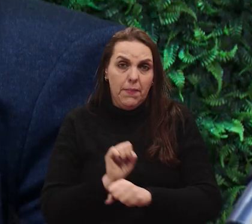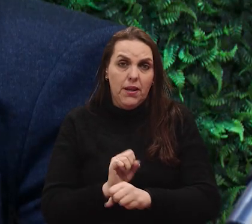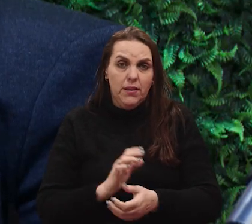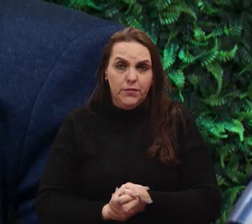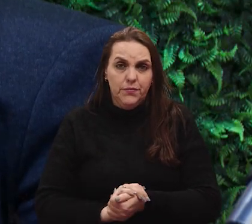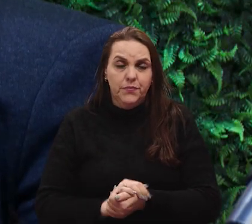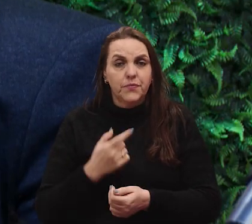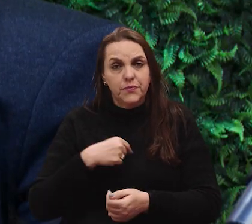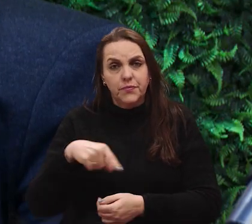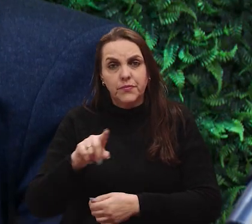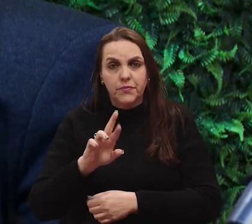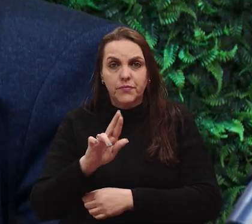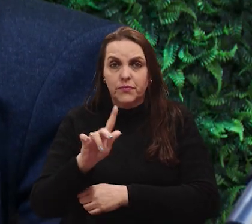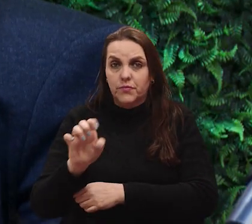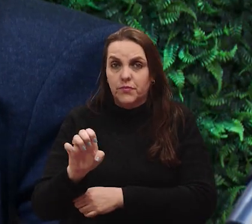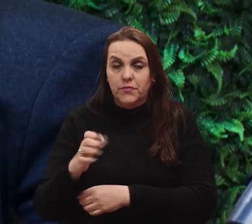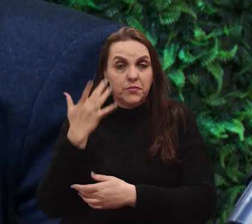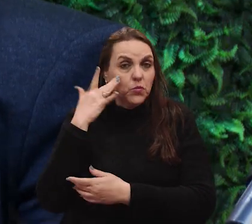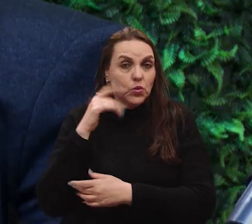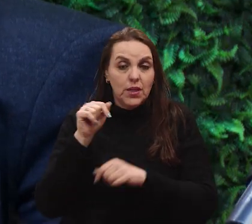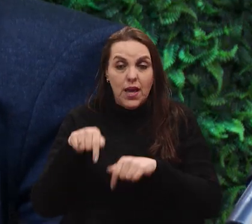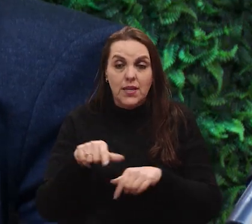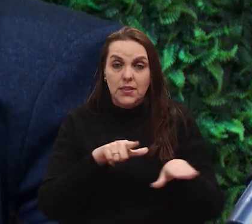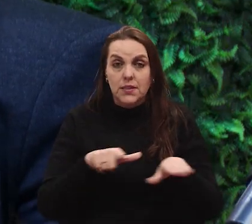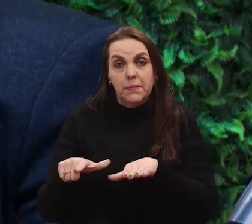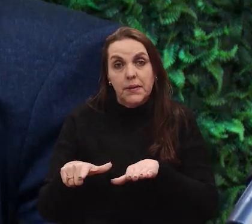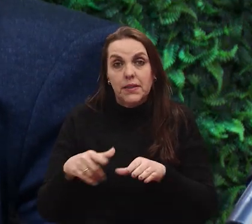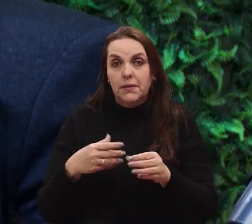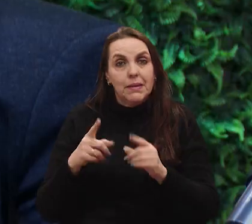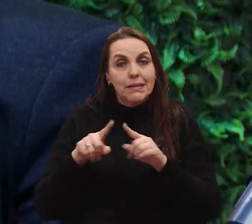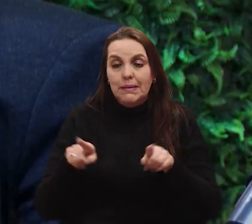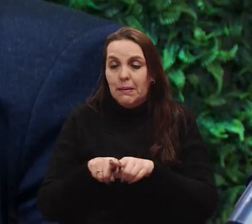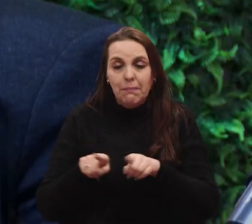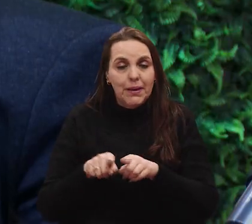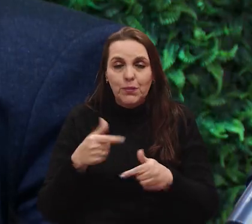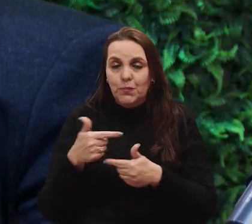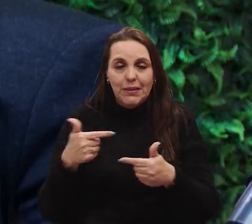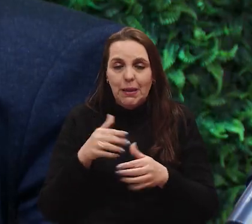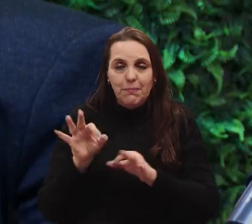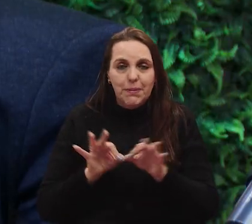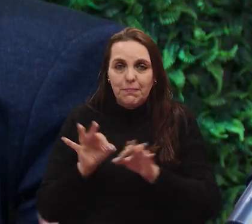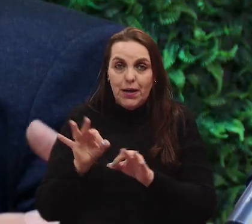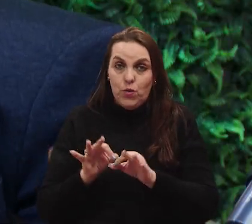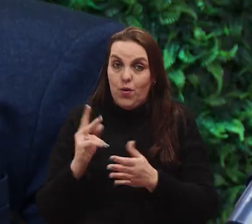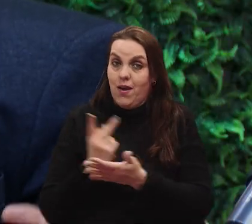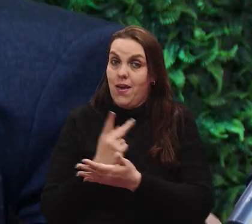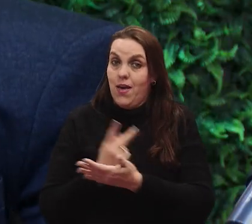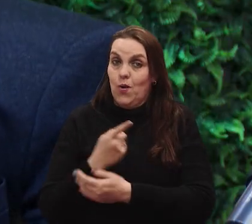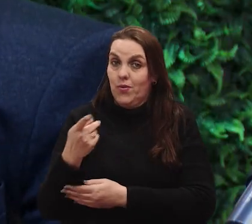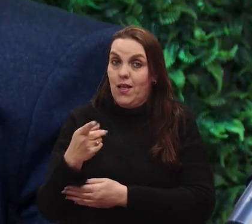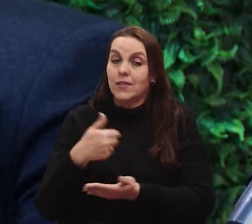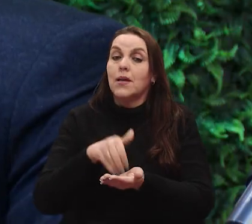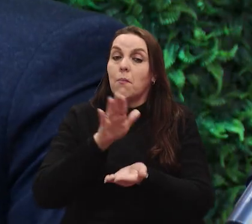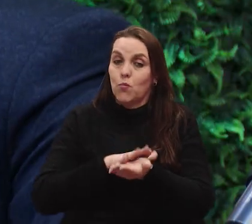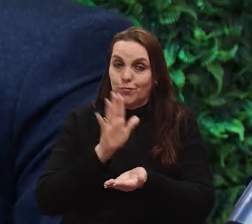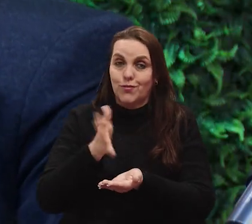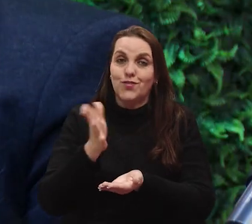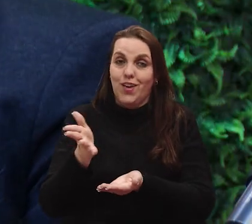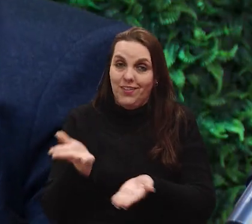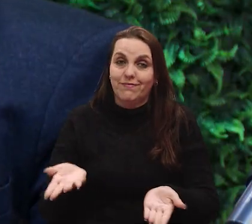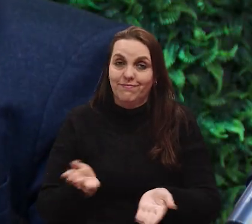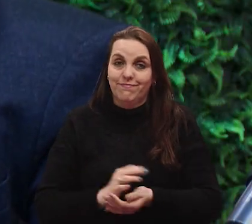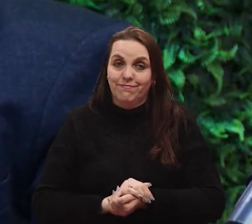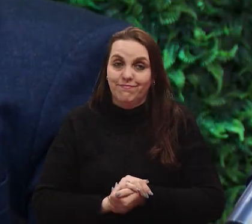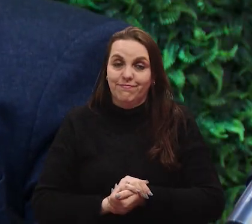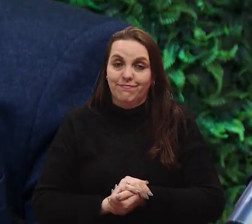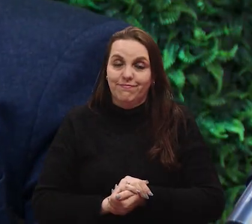Quem for lá na RGE, não sei como é que está essa semana lá, mas eles também não se prepararam para isso aí, que é um erro deles, tanto é que foram autuados. 2 autuações.